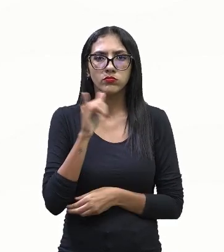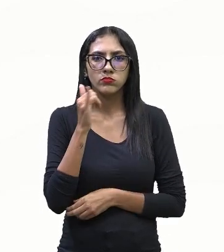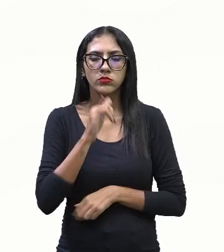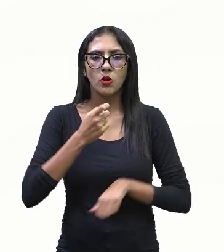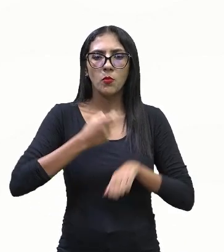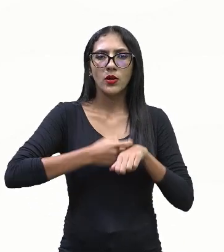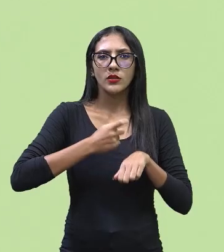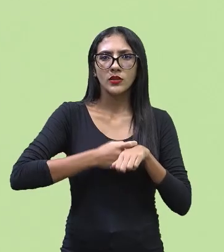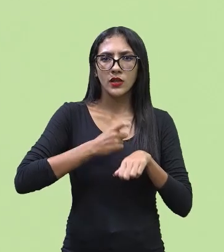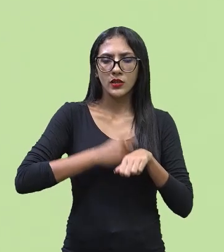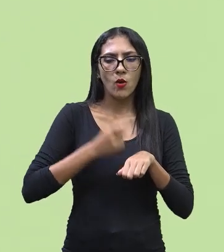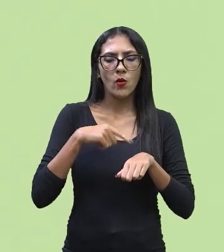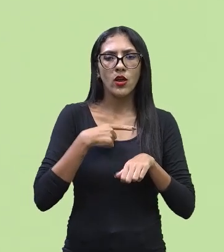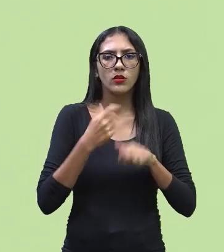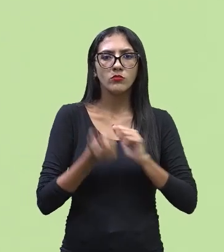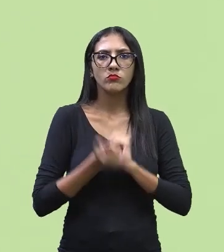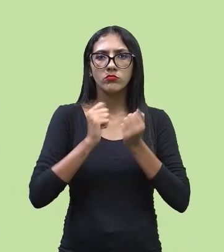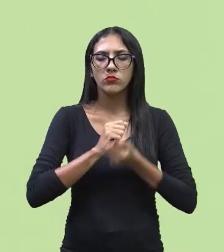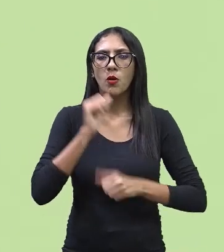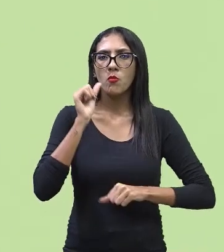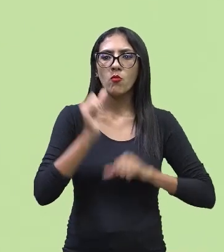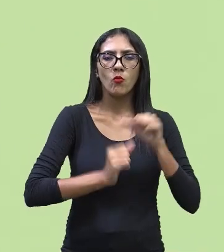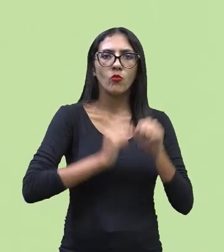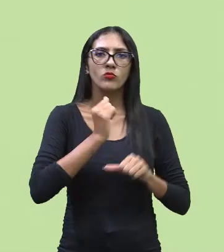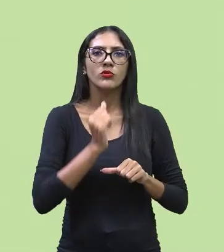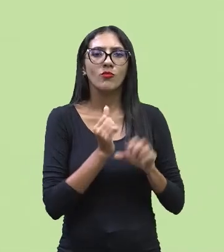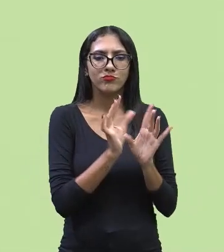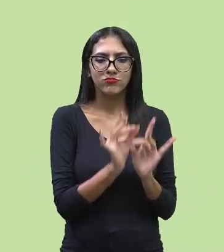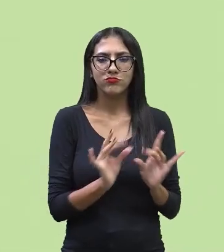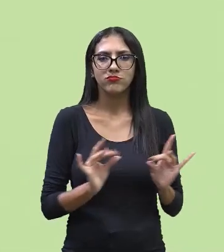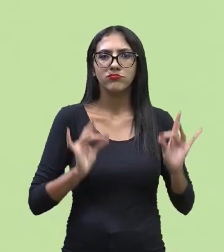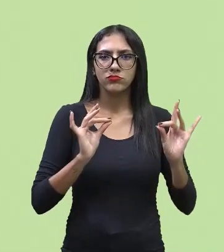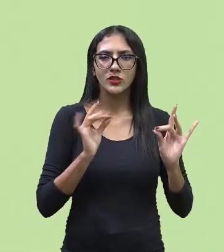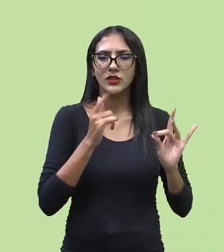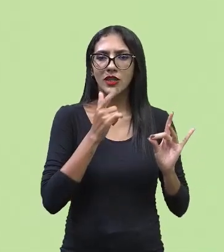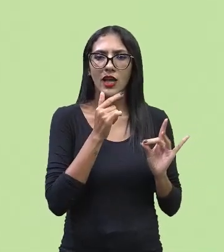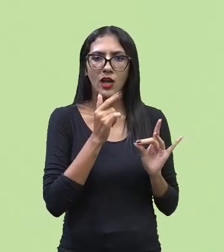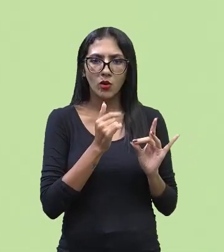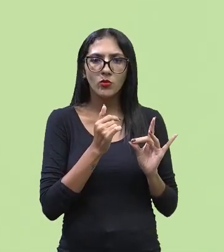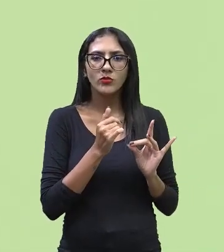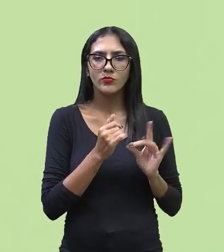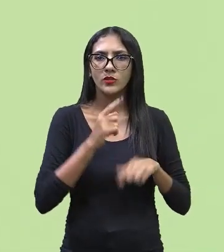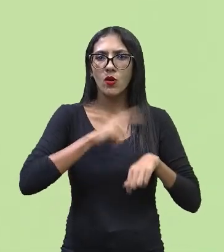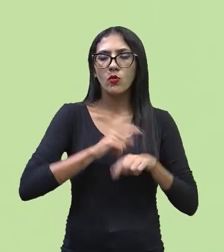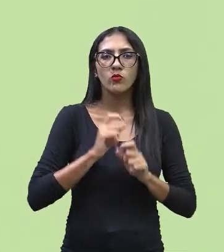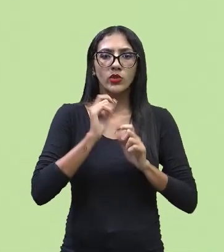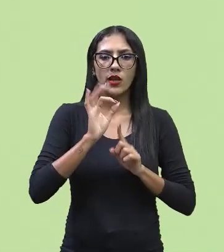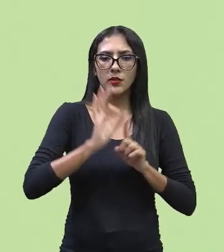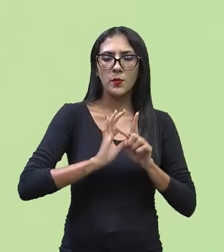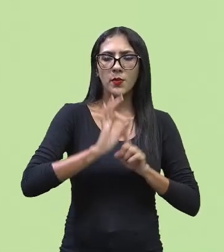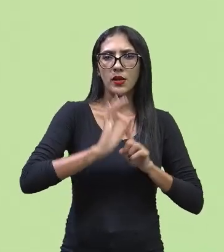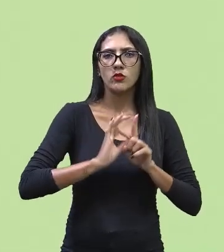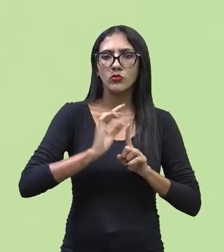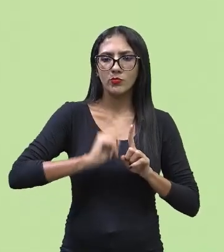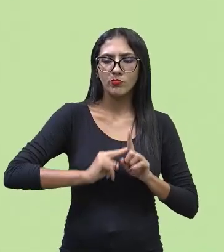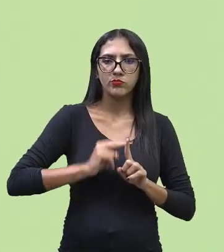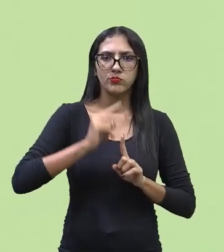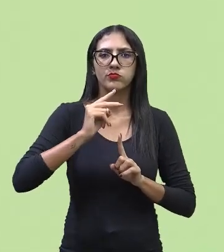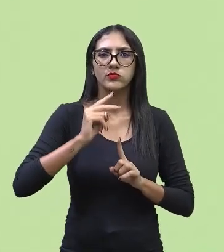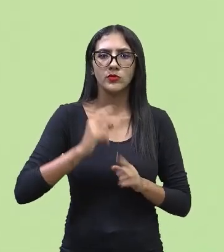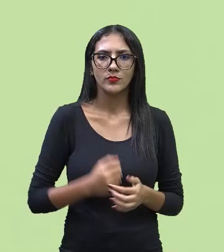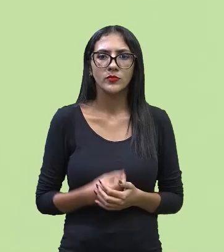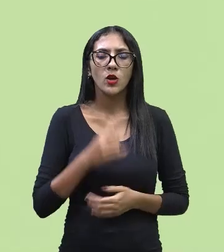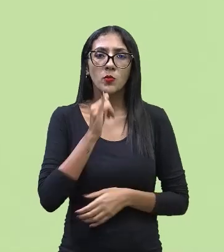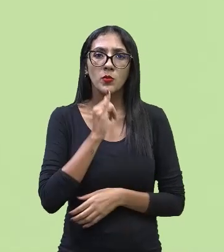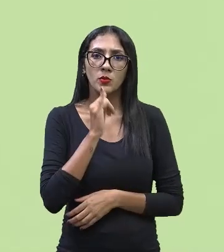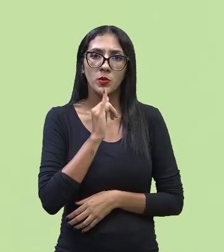sólido deixou de ser sólido e passou a ser líquido a partir do aumento da temperatura, né? Por exemplo, o cloreto